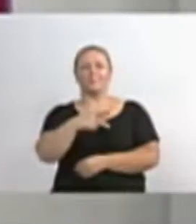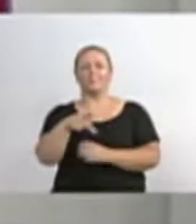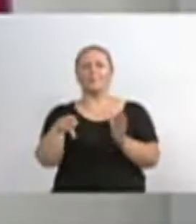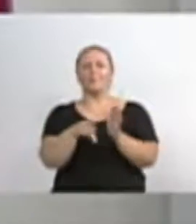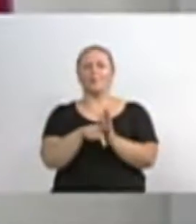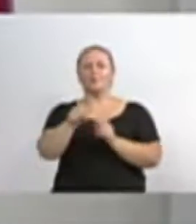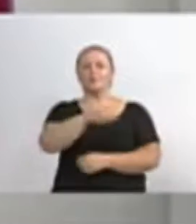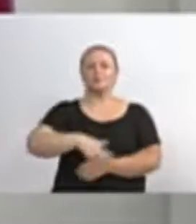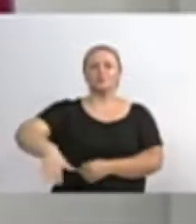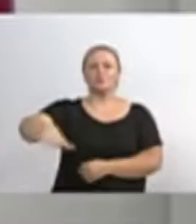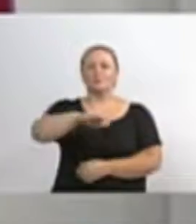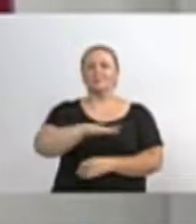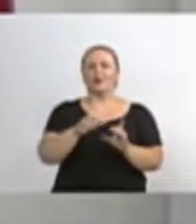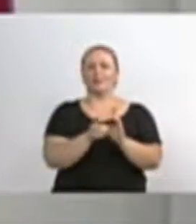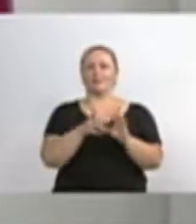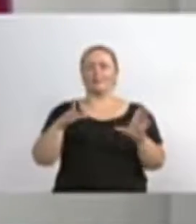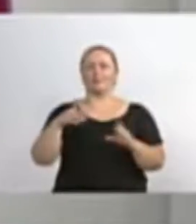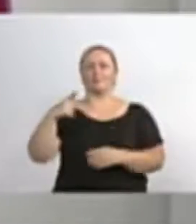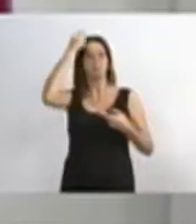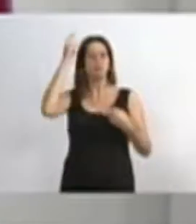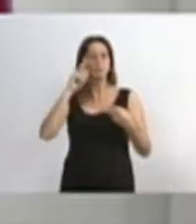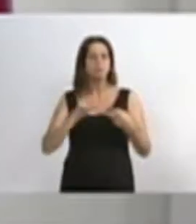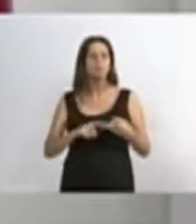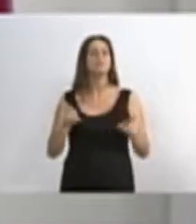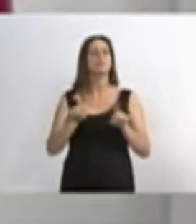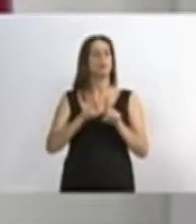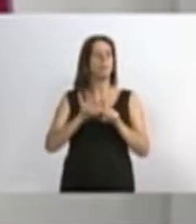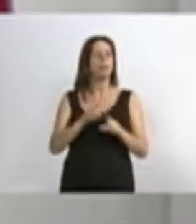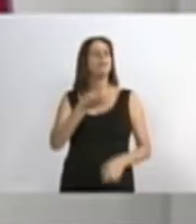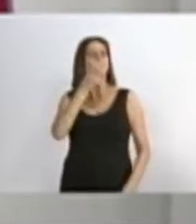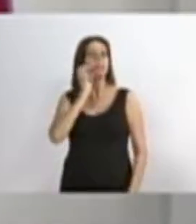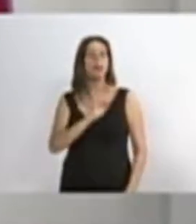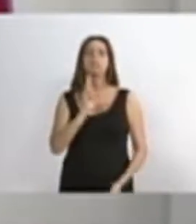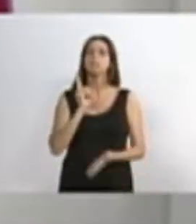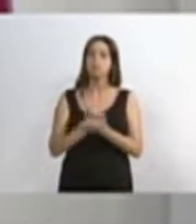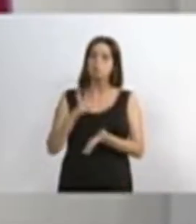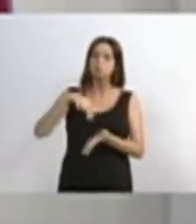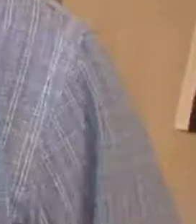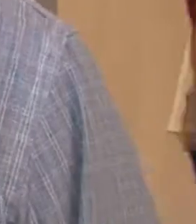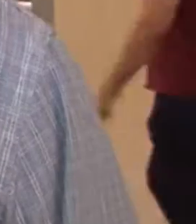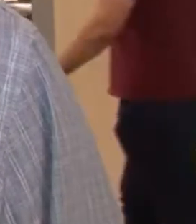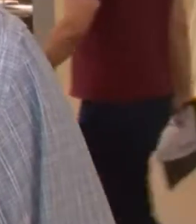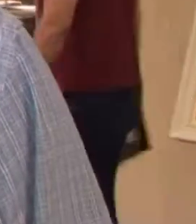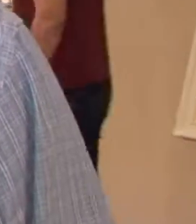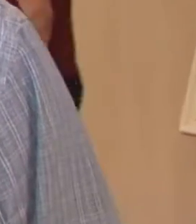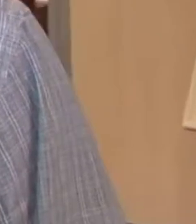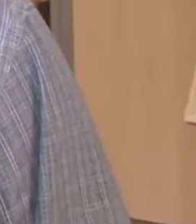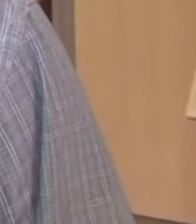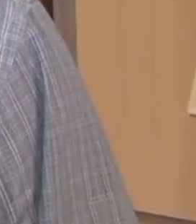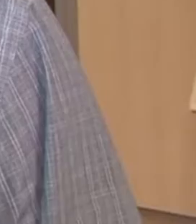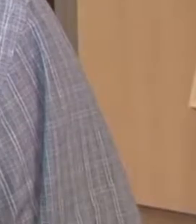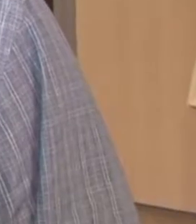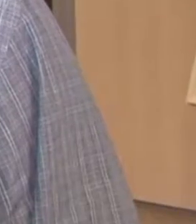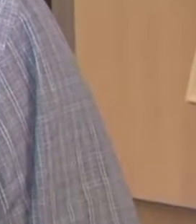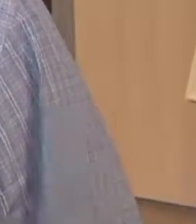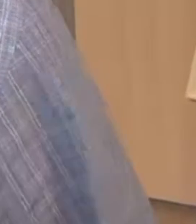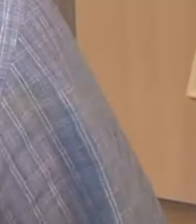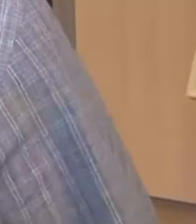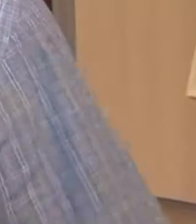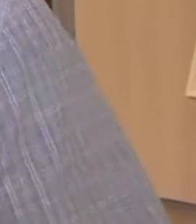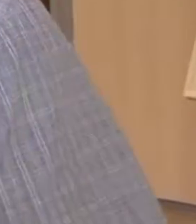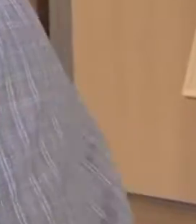da crise política do país e manifestações da população brasileira. Destaco a grave crise